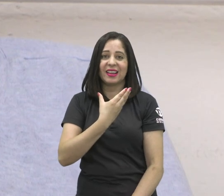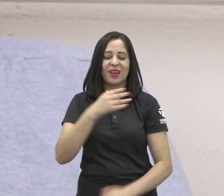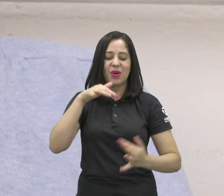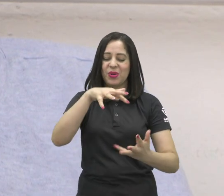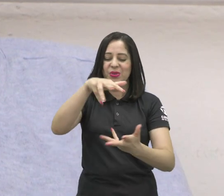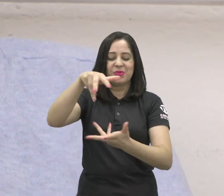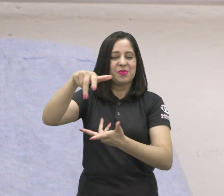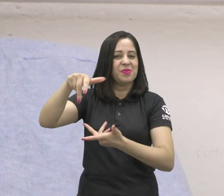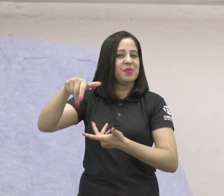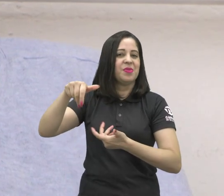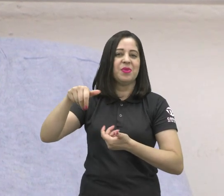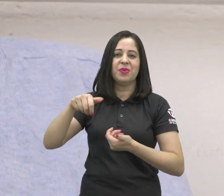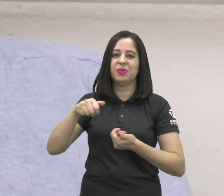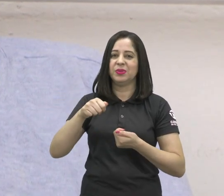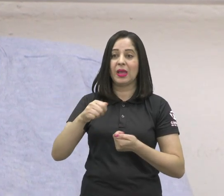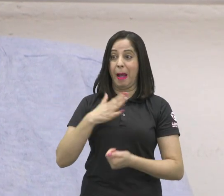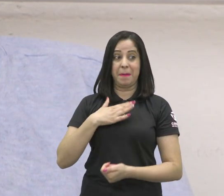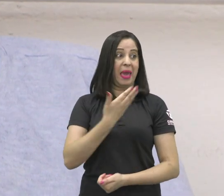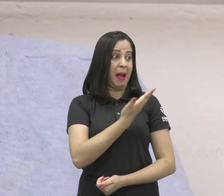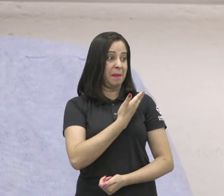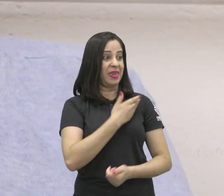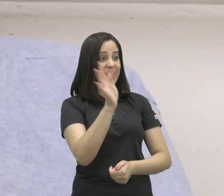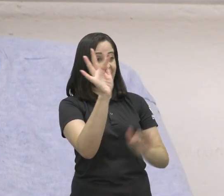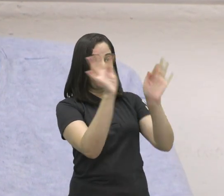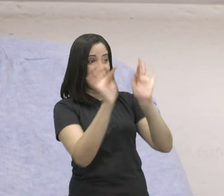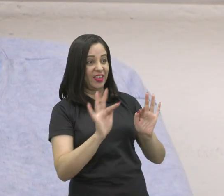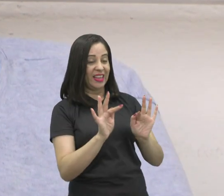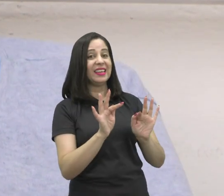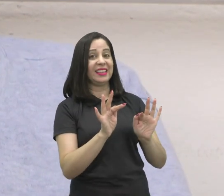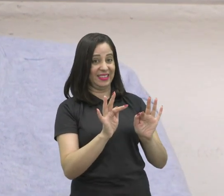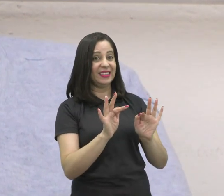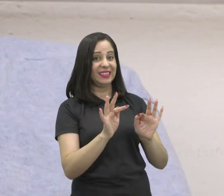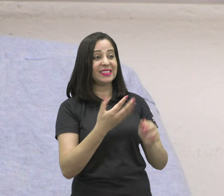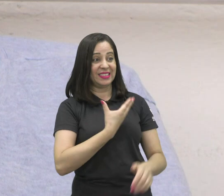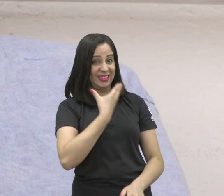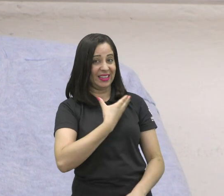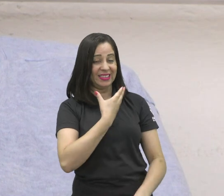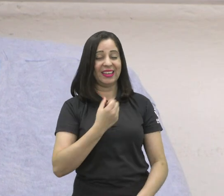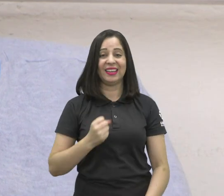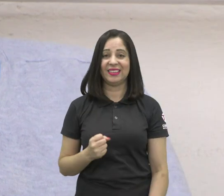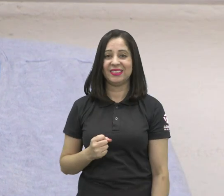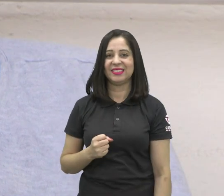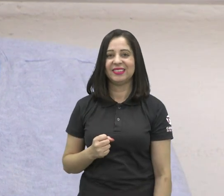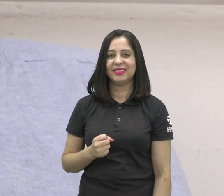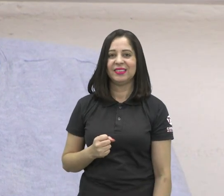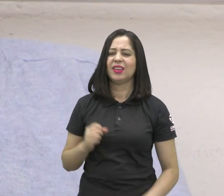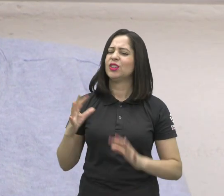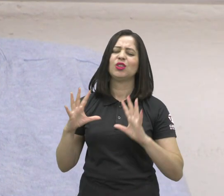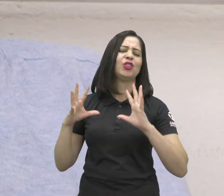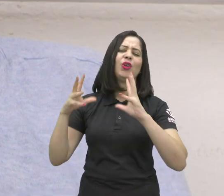todos nós, para todo mundo, para as duas amigas minhas, para a japonesinha ali do